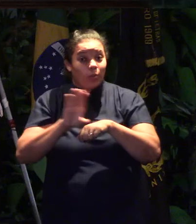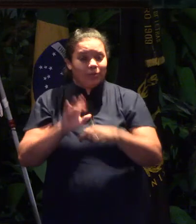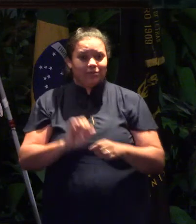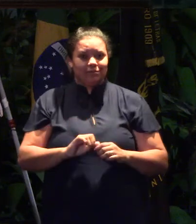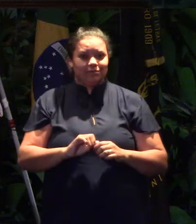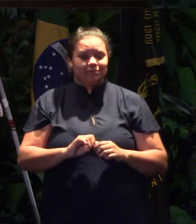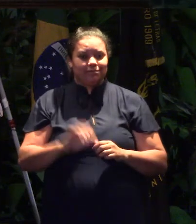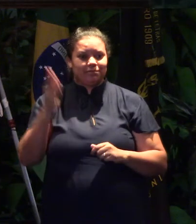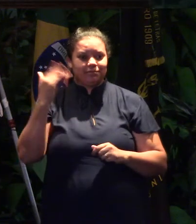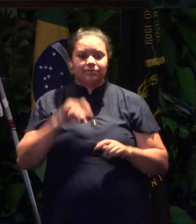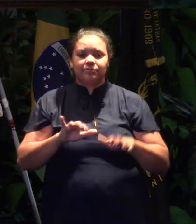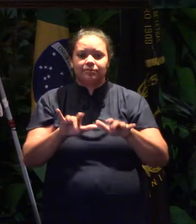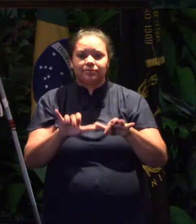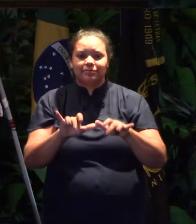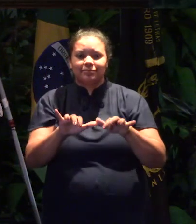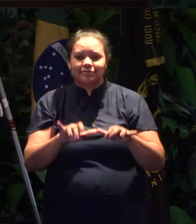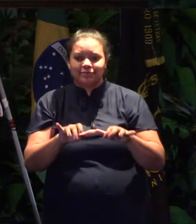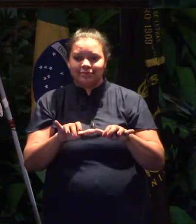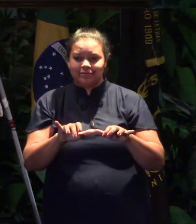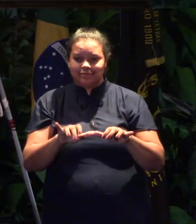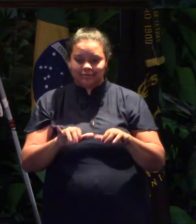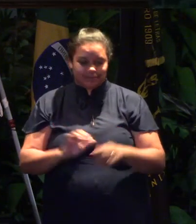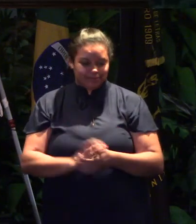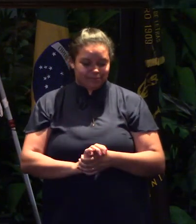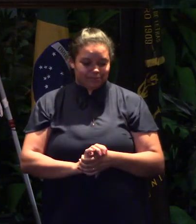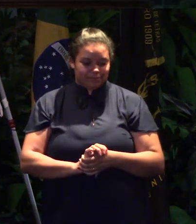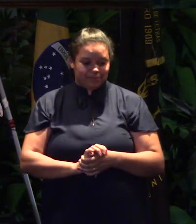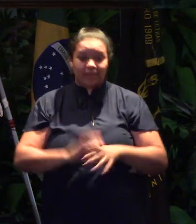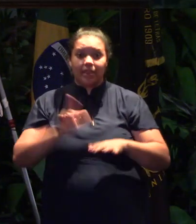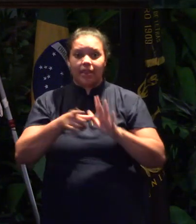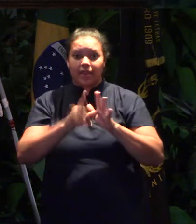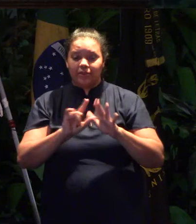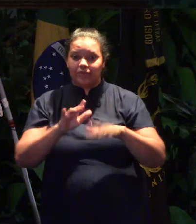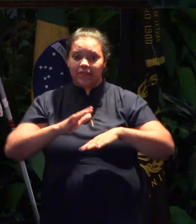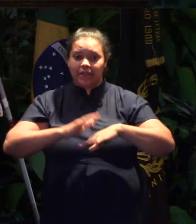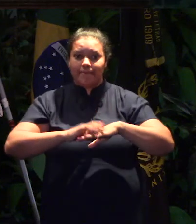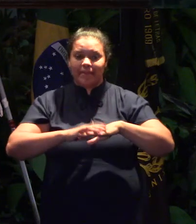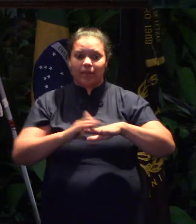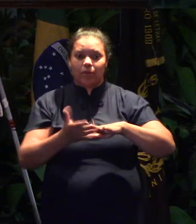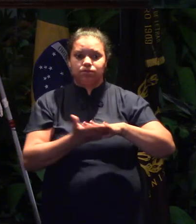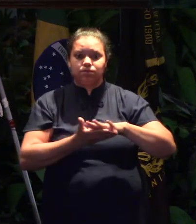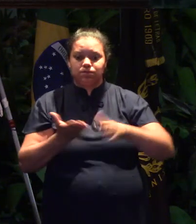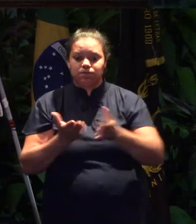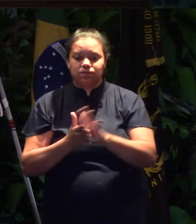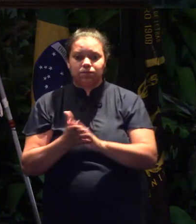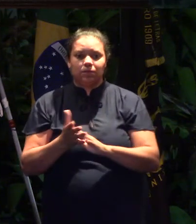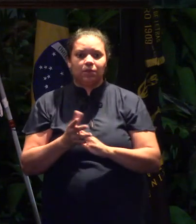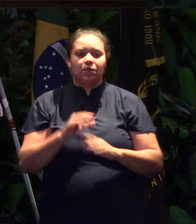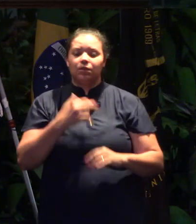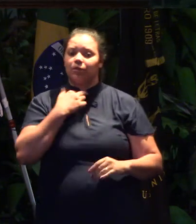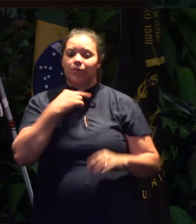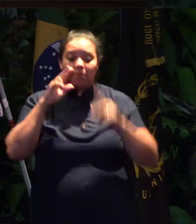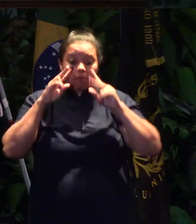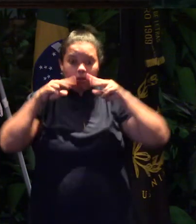de datilografia era assim. Você tinha as mãos cobertas, né? Eu não podia olhar o